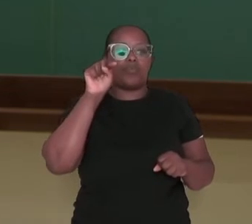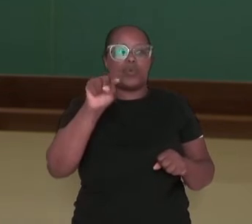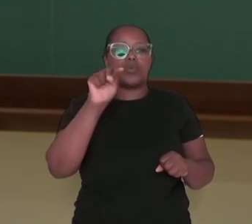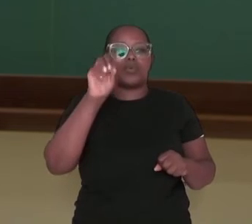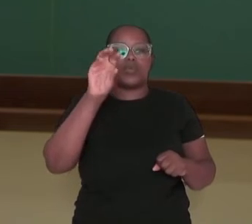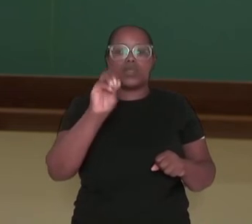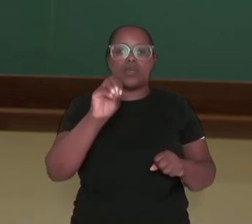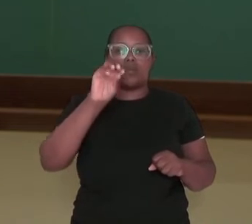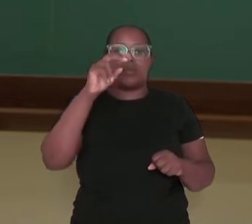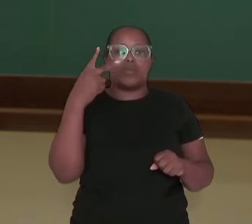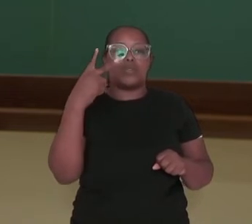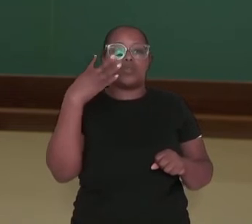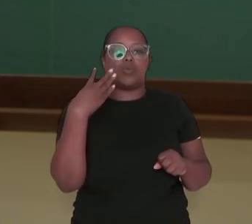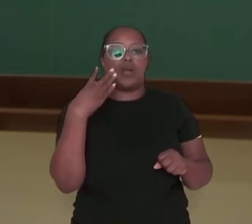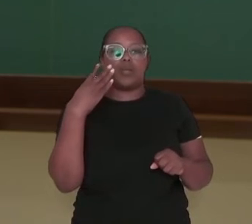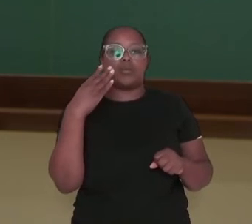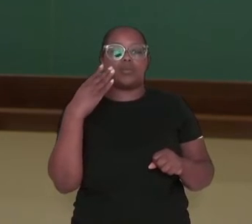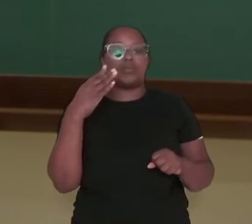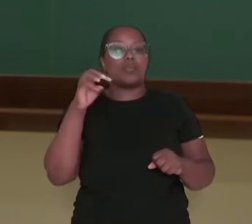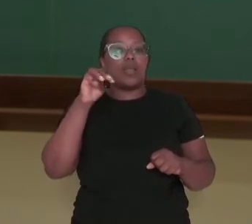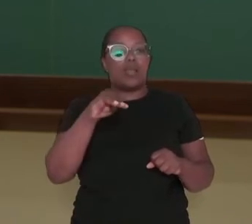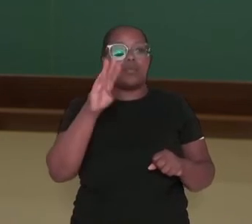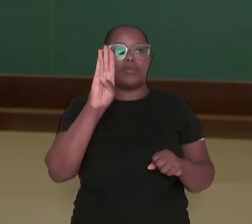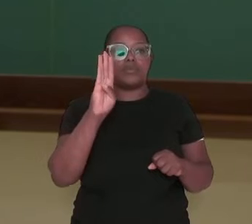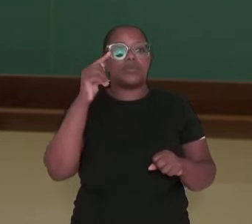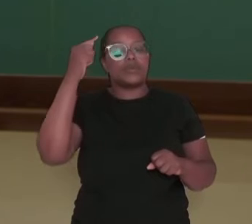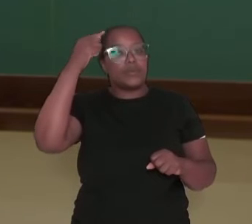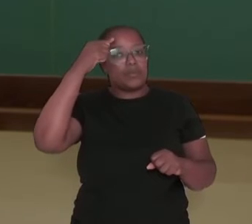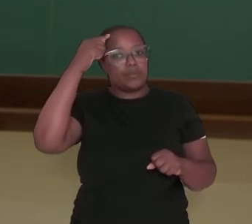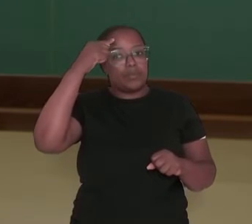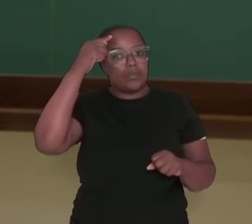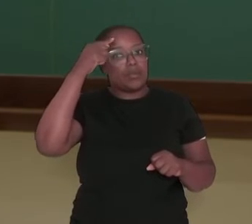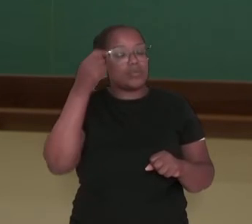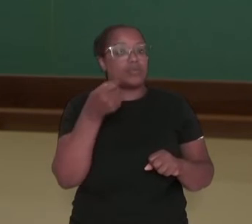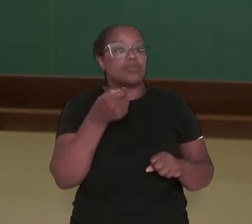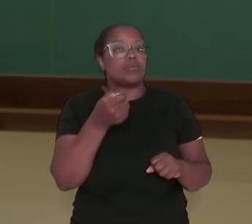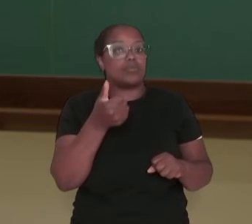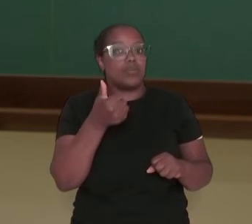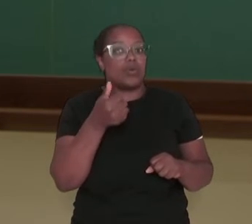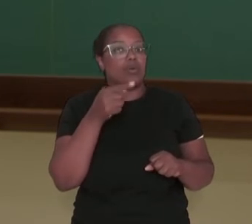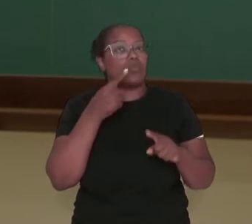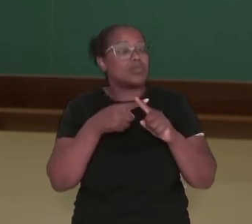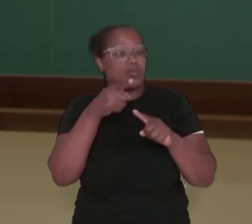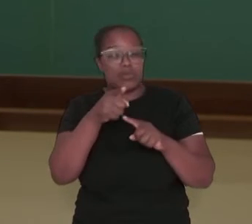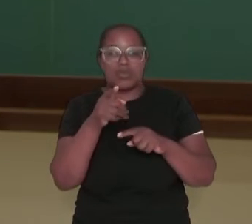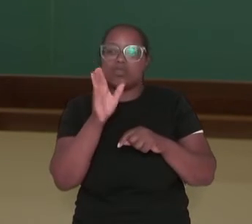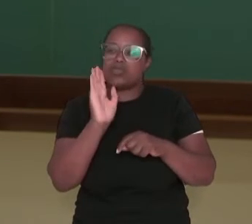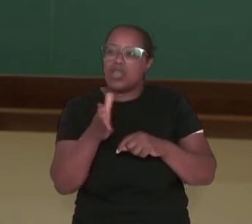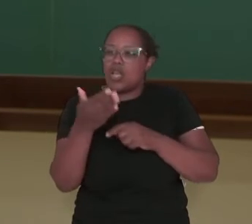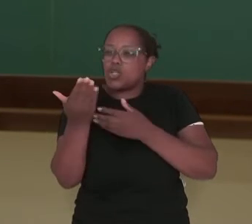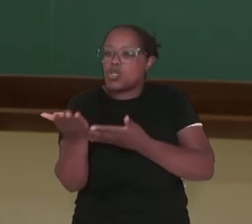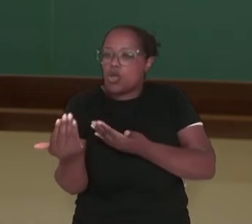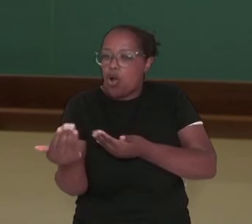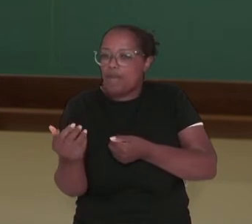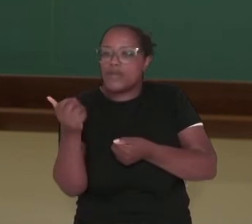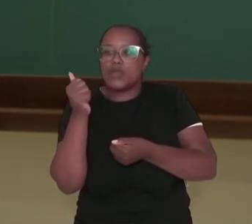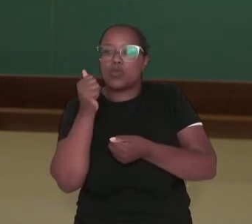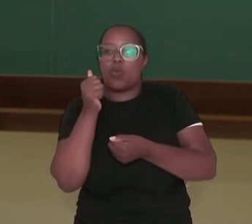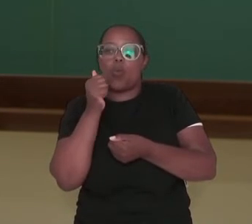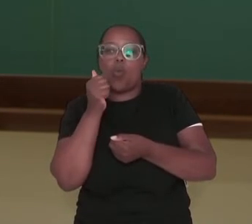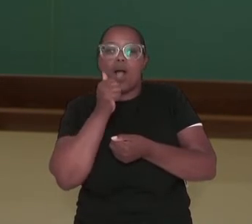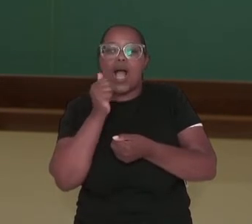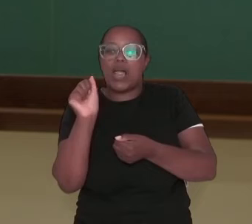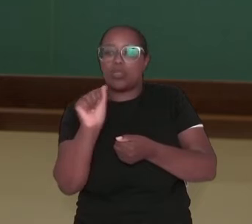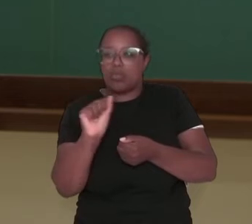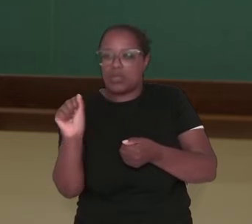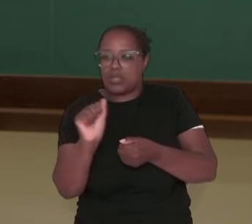megabytes, ok? Então pensem um pouquinho, pessoal. Eu sei que vocês, jovens, né, os nossos adolescentes, são rápidos nesses cálculos,